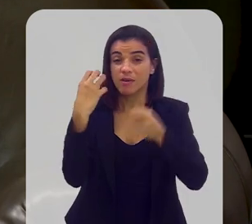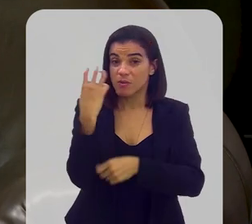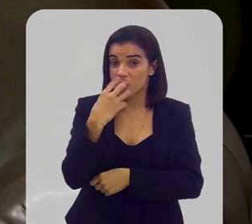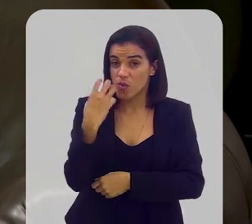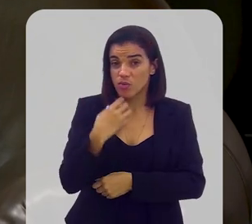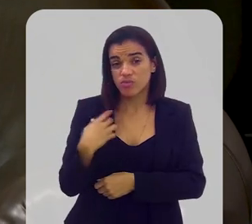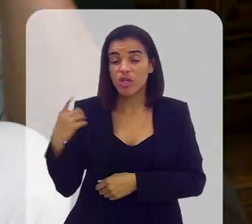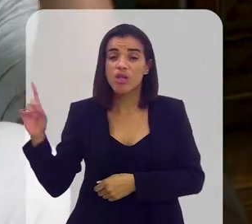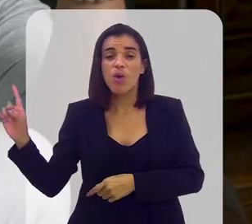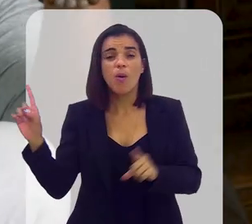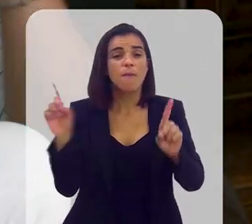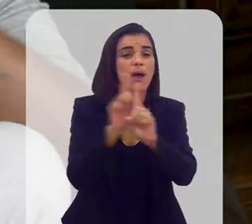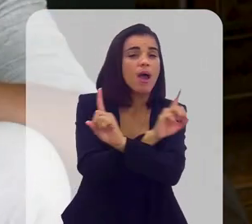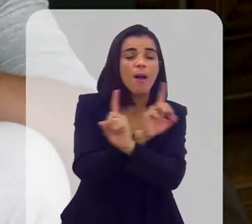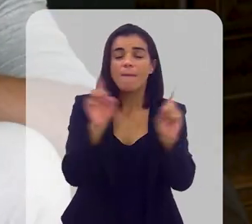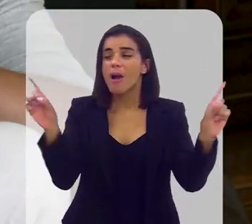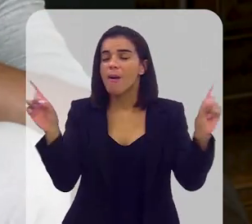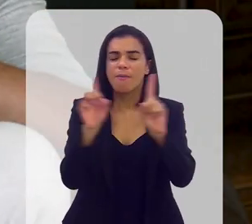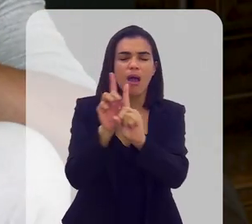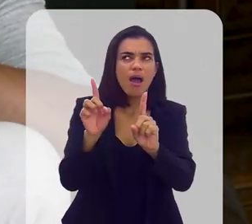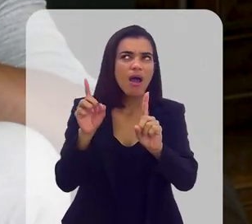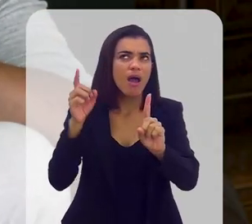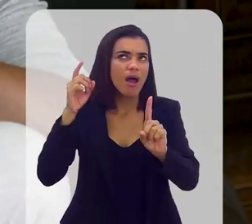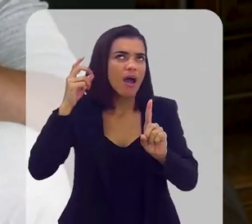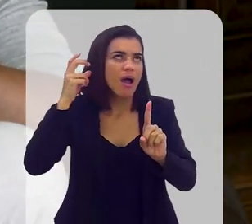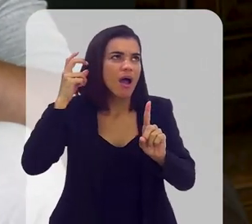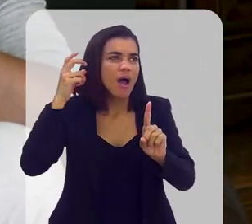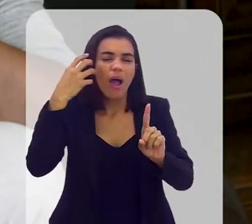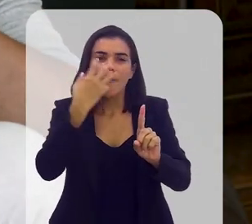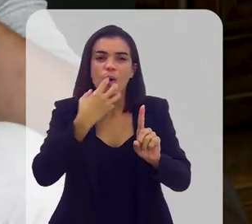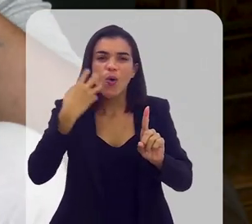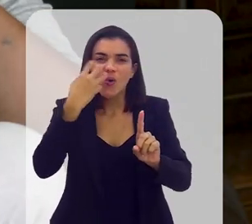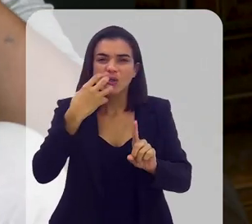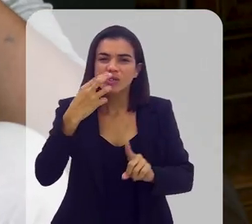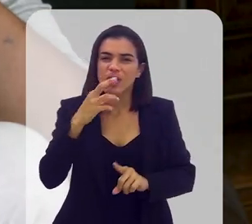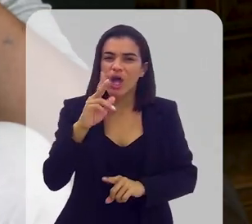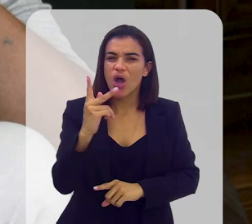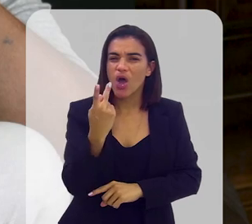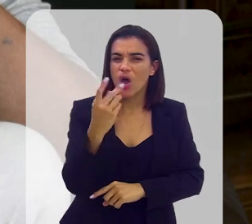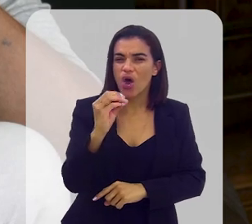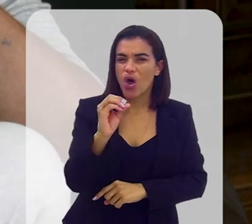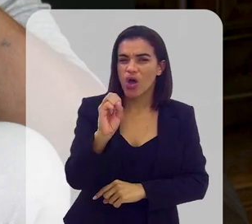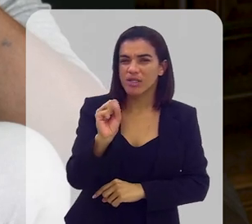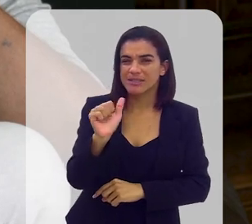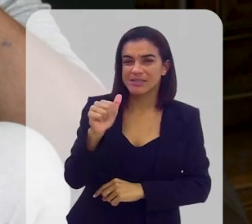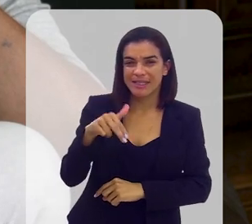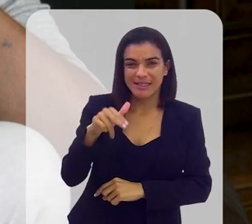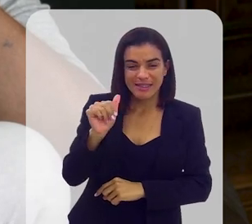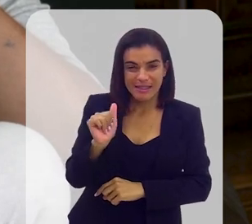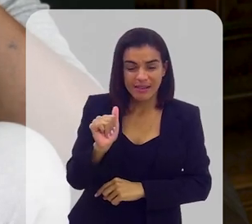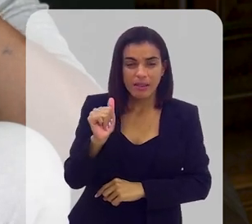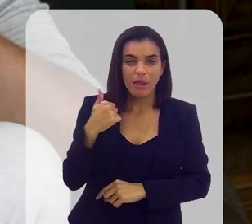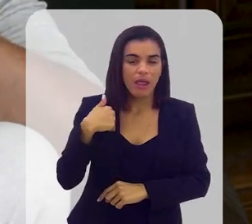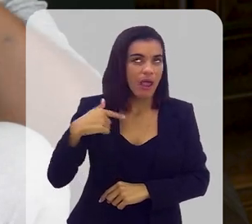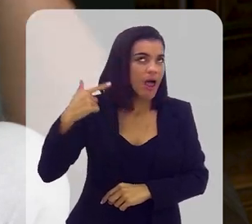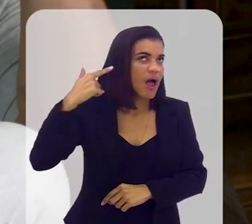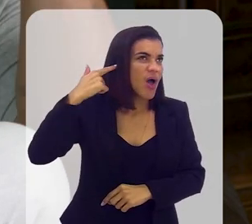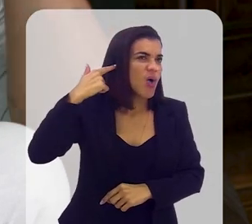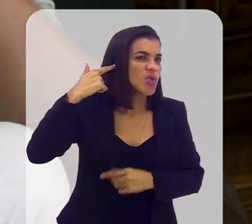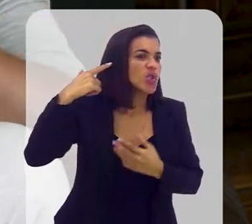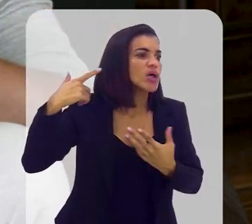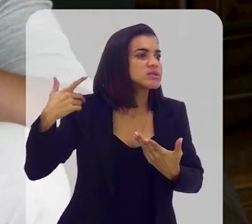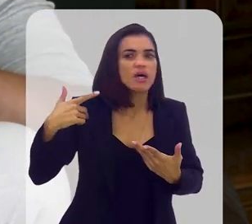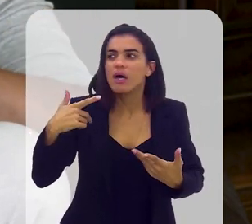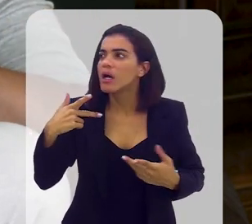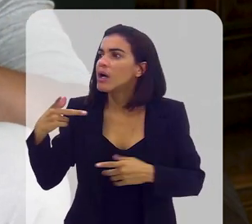músicas. E eu passo e ouço aquela voz cantando. Você estava cantando Rosana, uma música isso, de Rosana, não é? Isso. E foi uma coisa... Aí eu